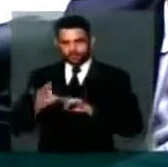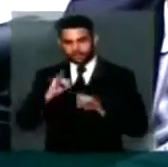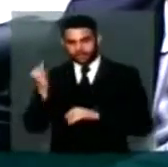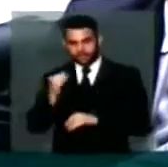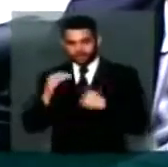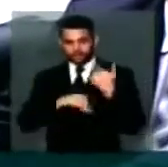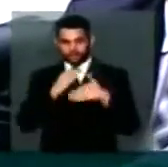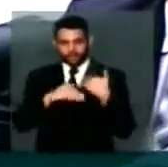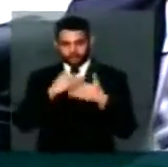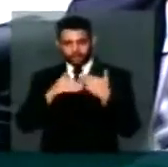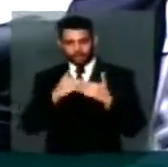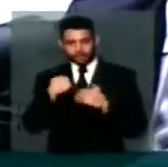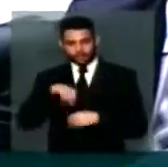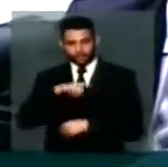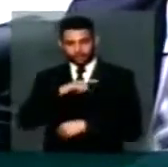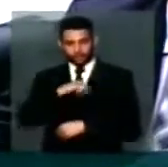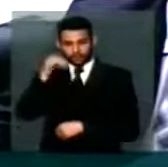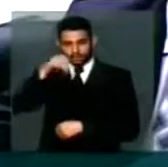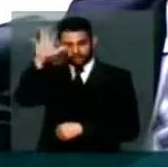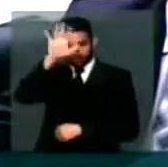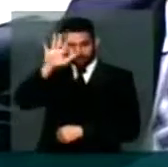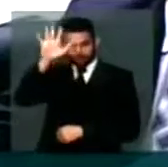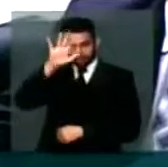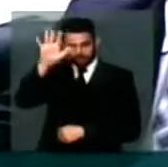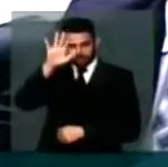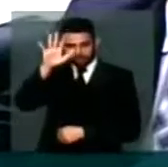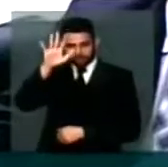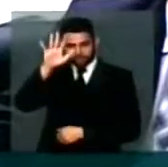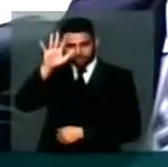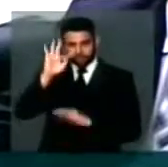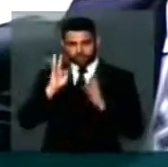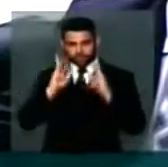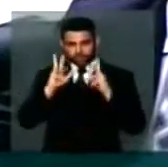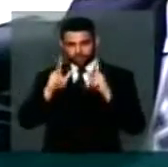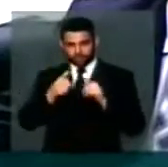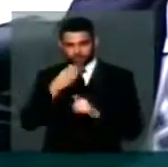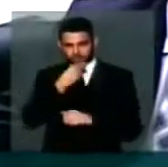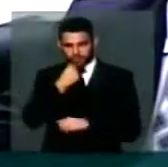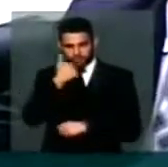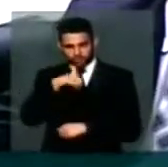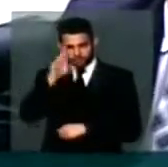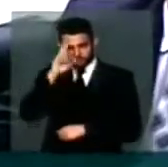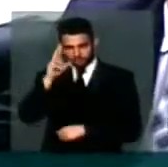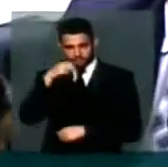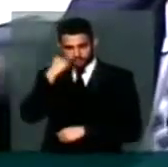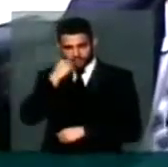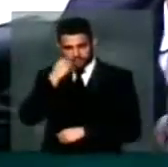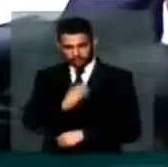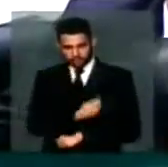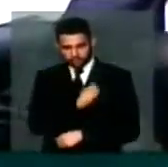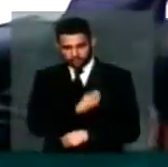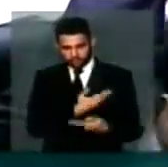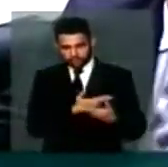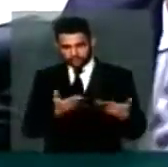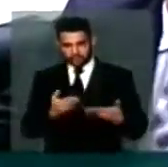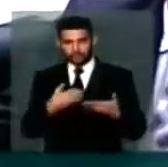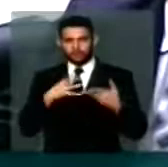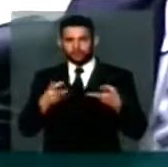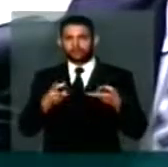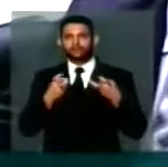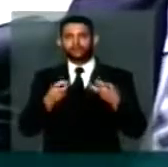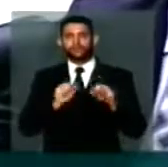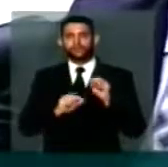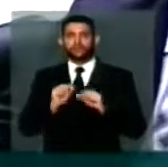o futuro do desenvolvimento do nosso Nordeste em todas as senhoras e senhores senadores aqui presentes